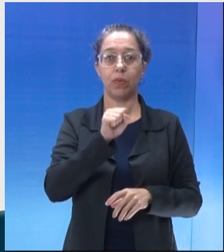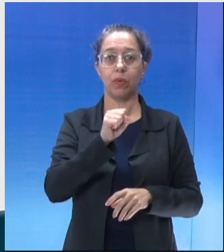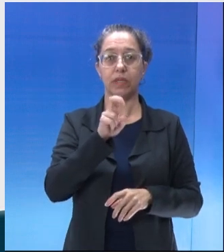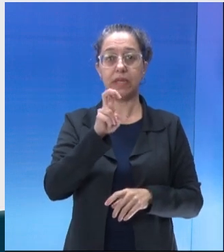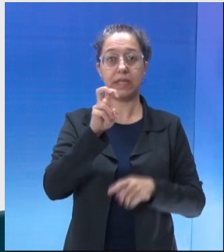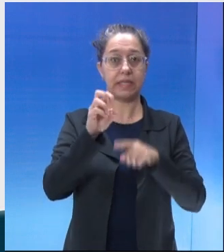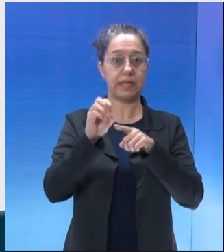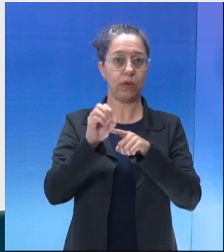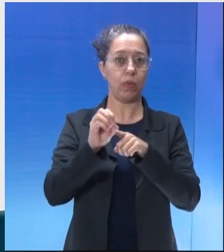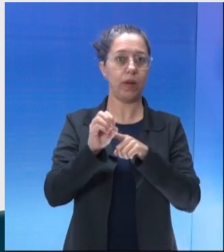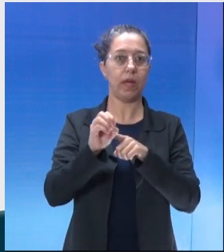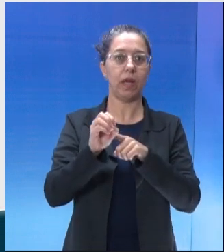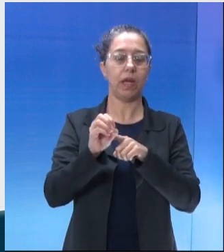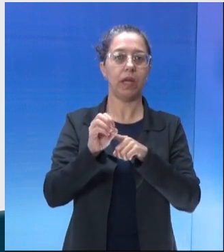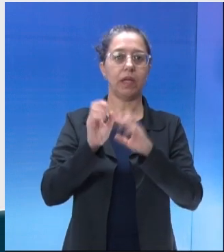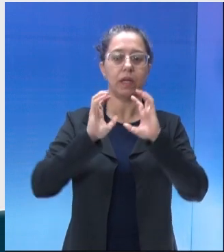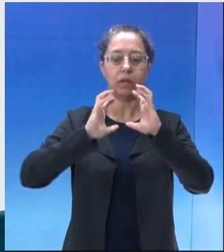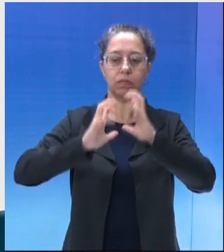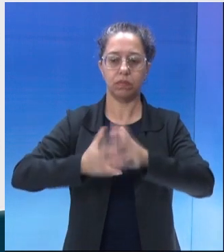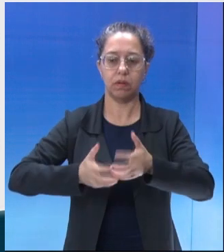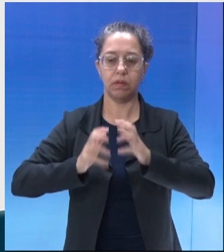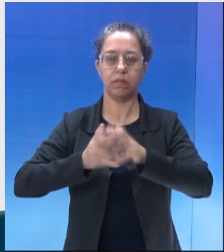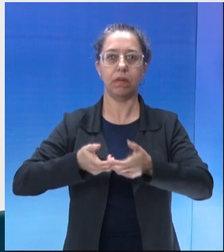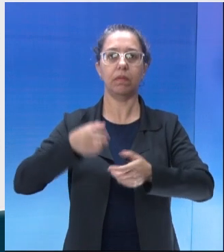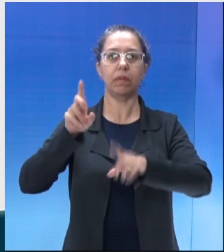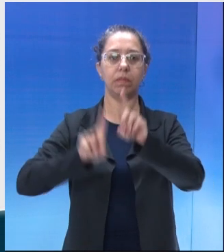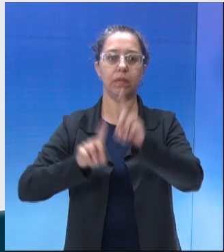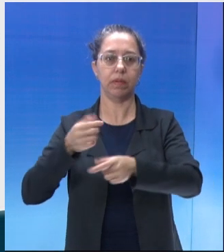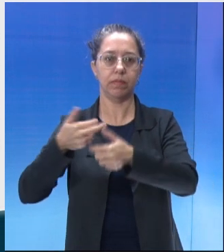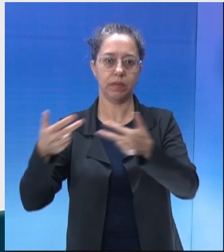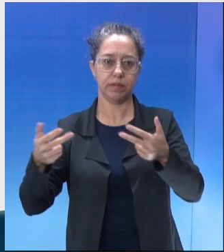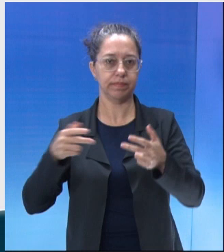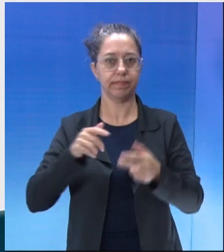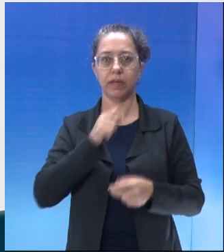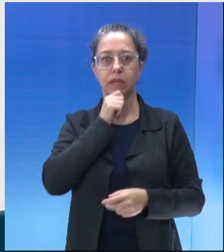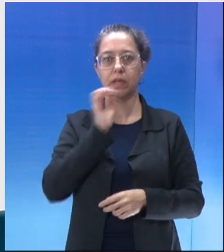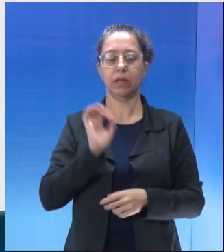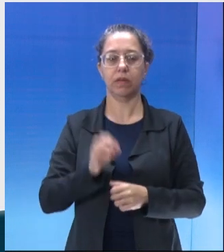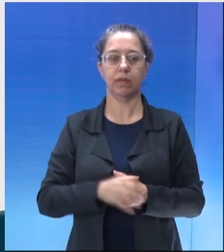ainda não, tá? Também não era o momento. Vamos para a próxima questão.